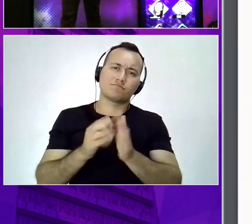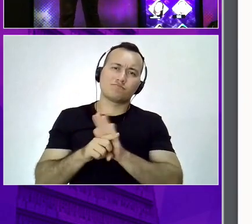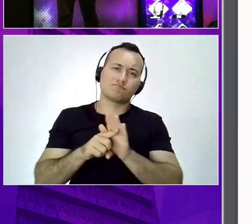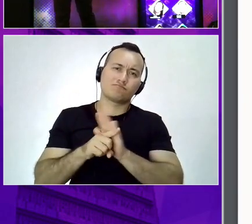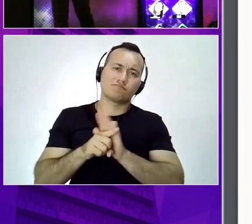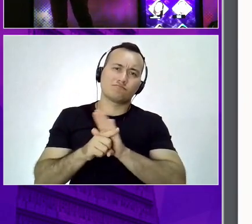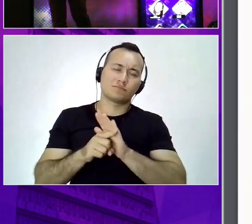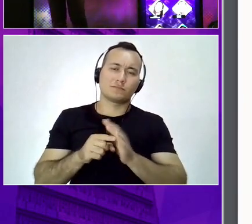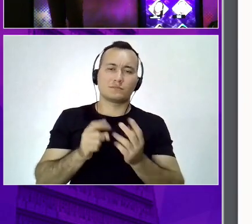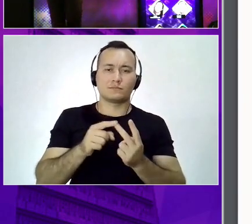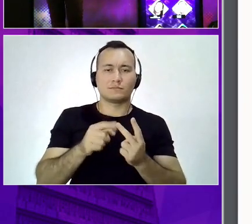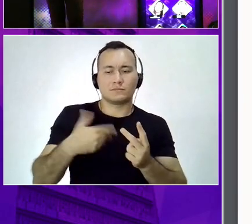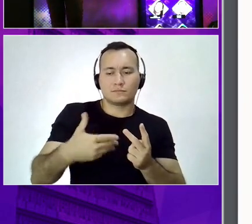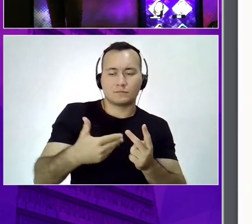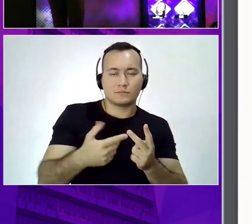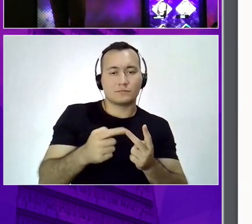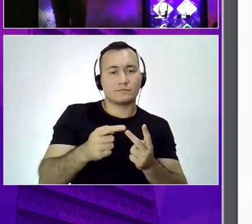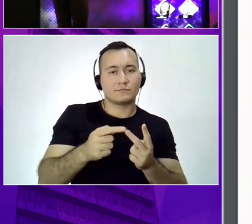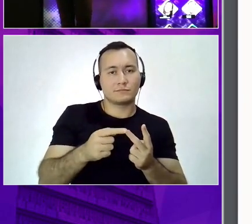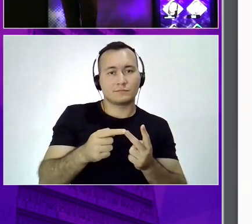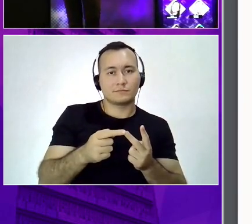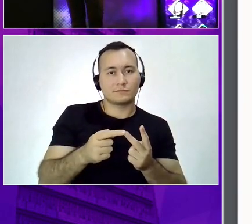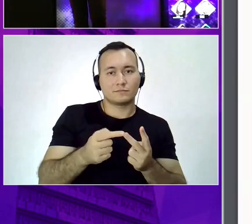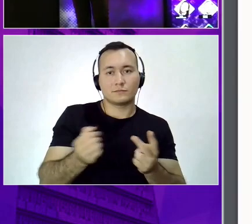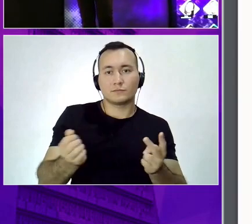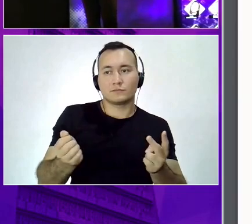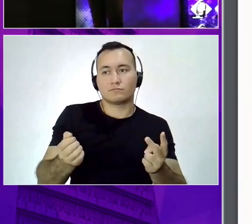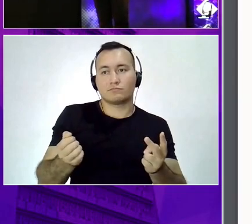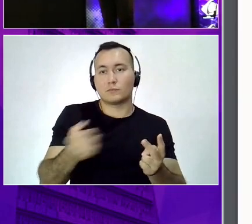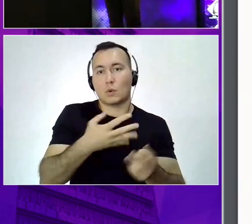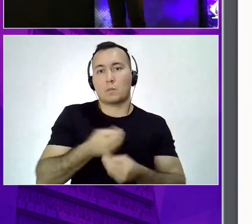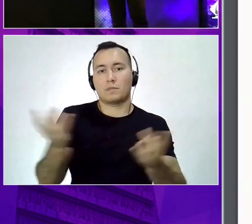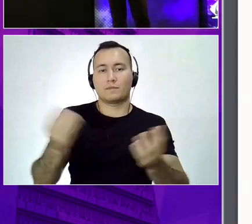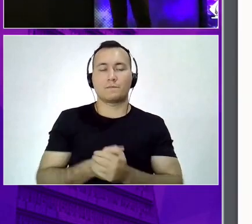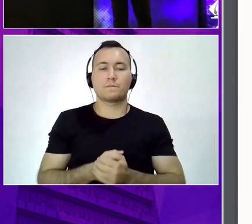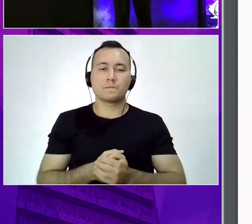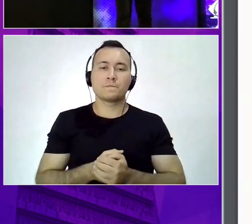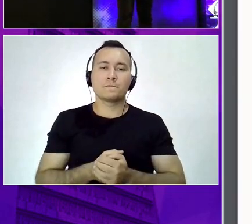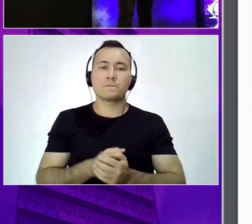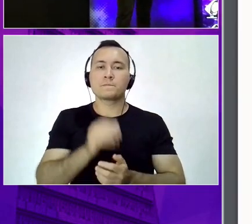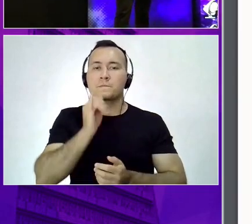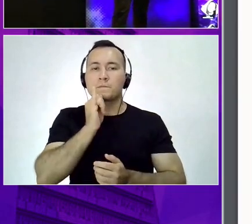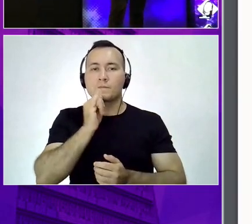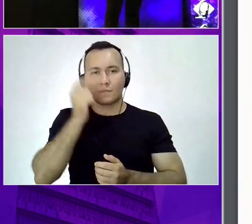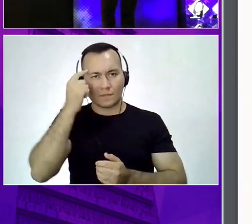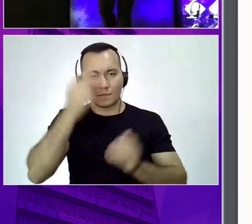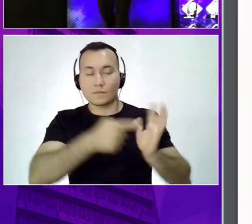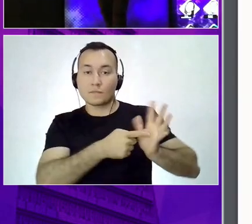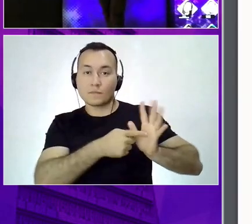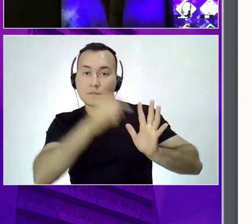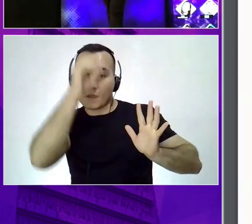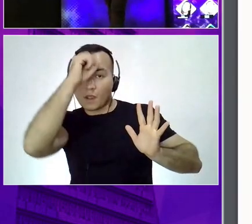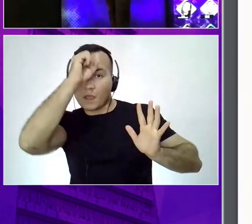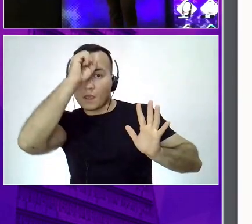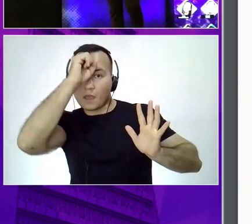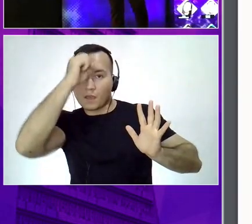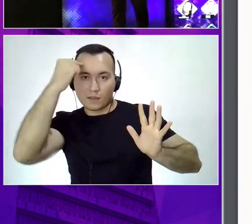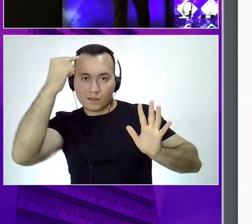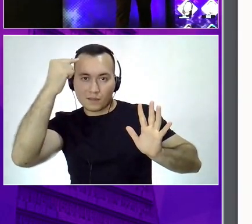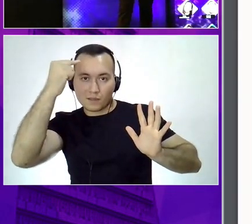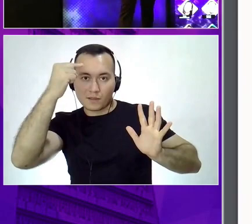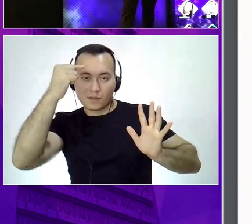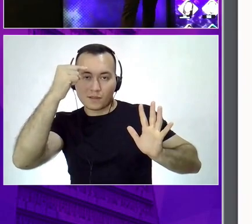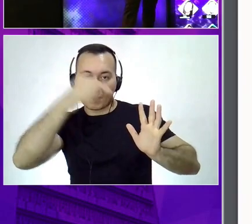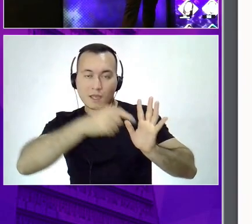inteligência artificial, a gente tem o machine learning. Onde é que a gente usa muito machine learning? Netflix. O que o Netflix faz?